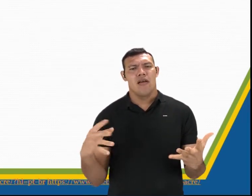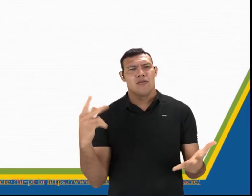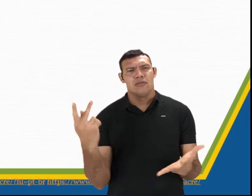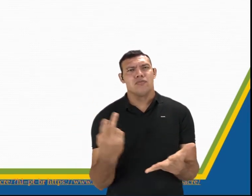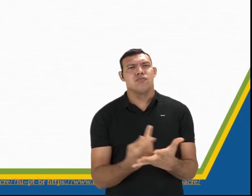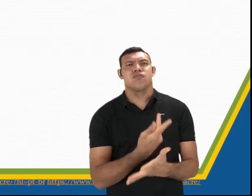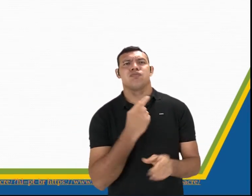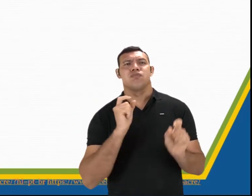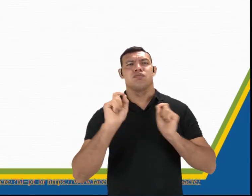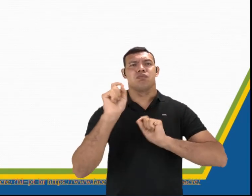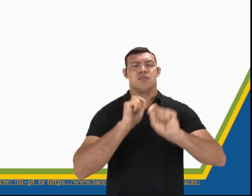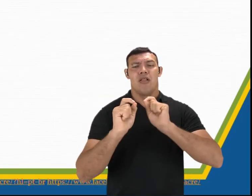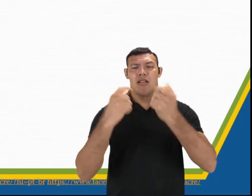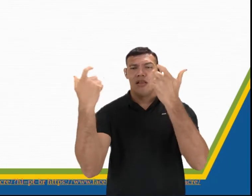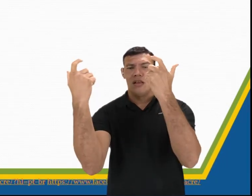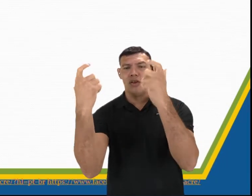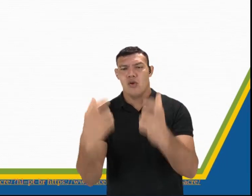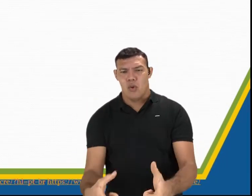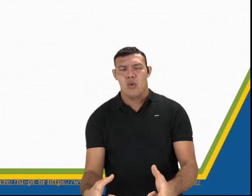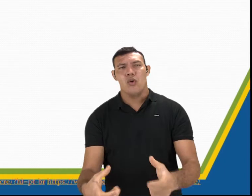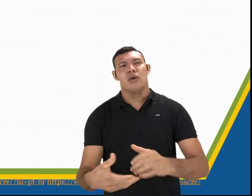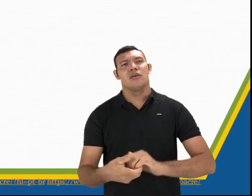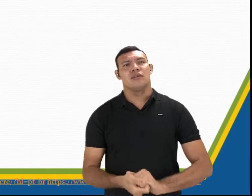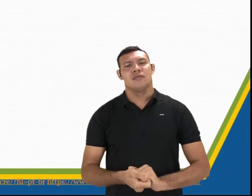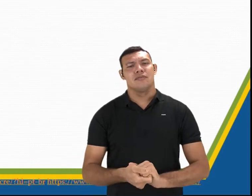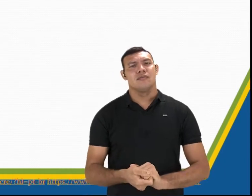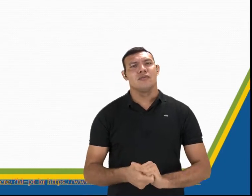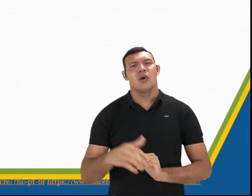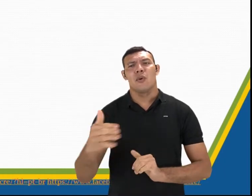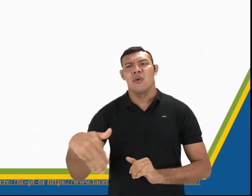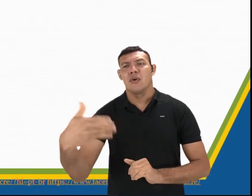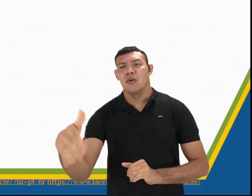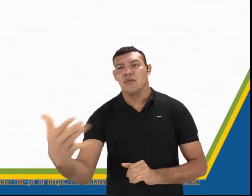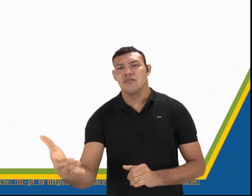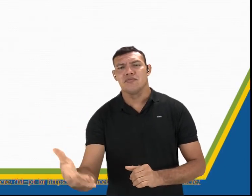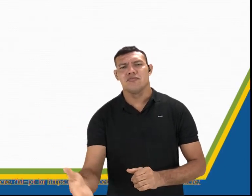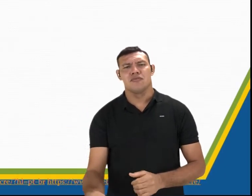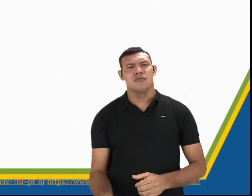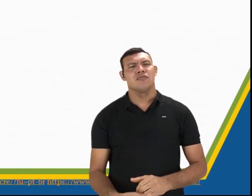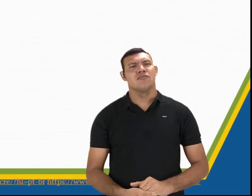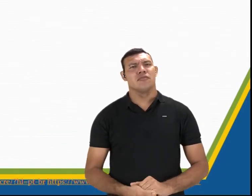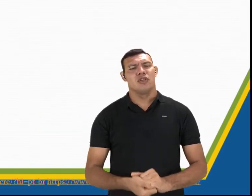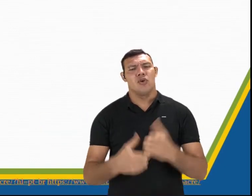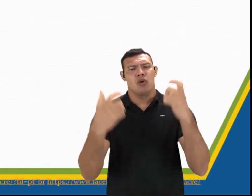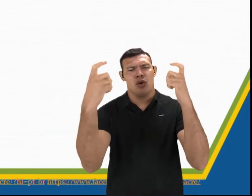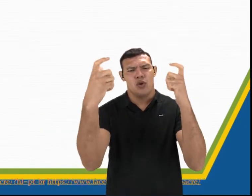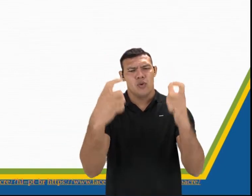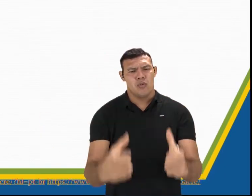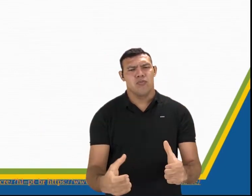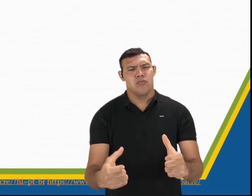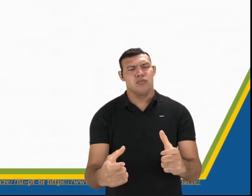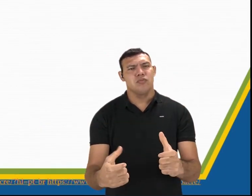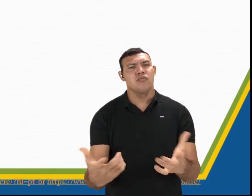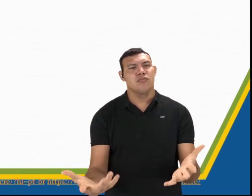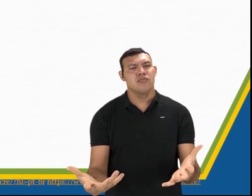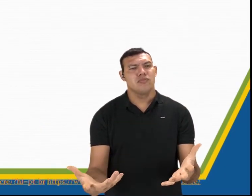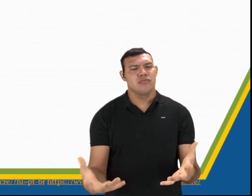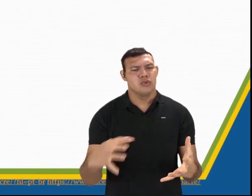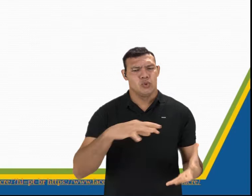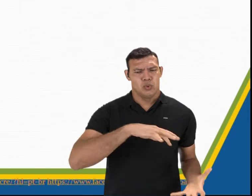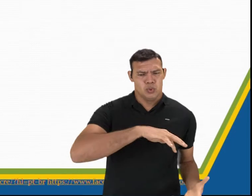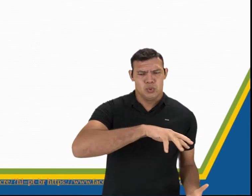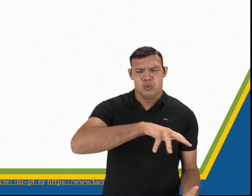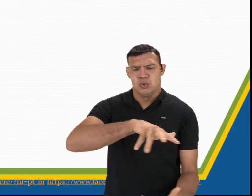informando? Onde? Que local que aconteceu? Que local específico, geográfico,